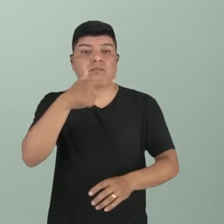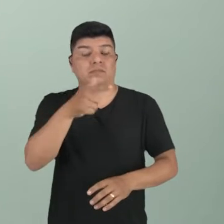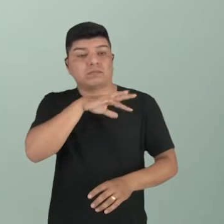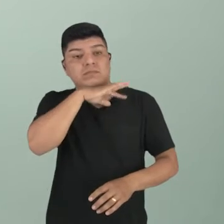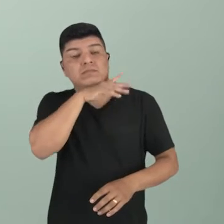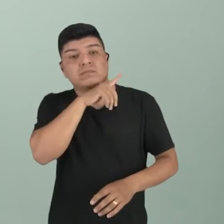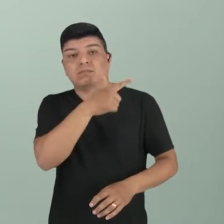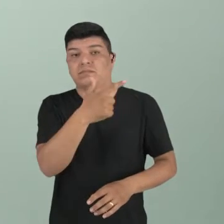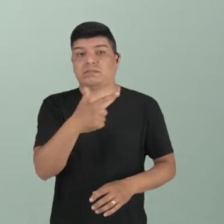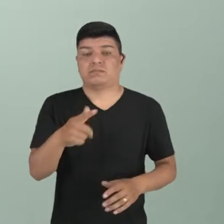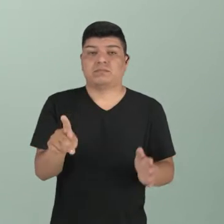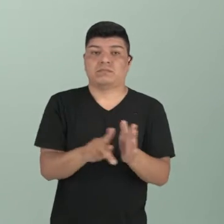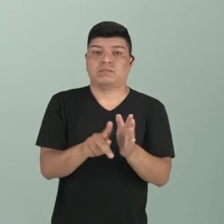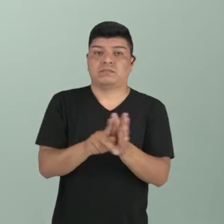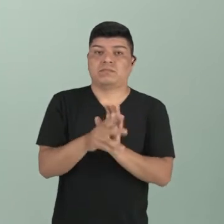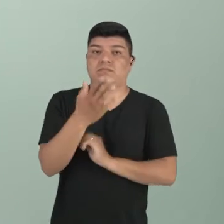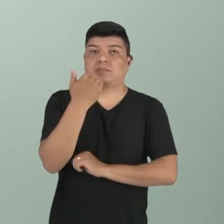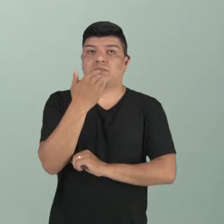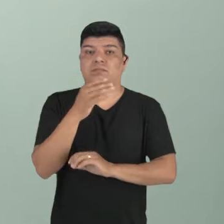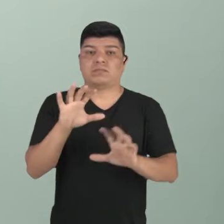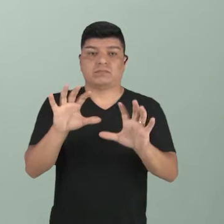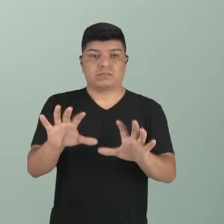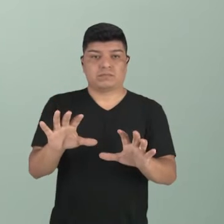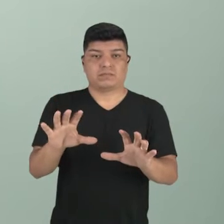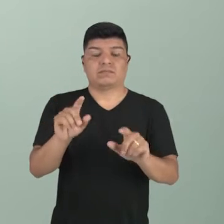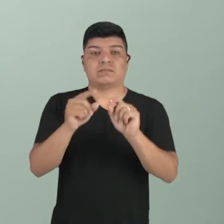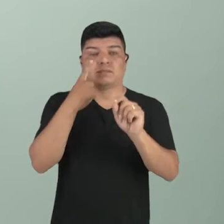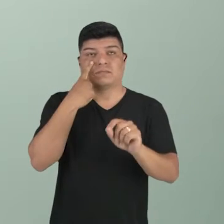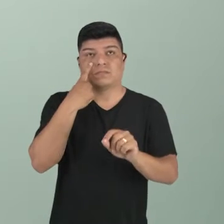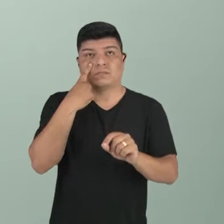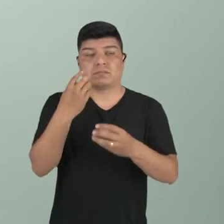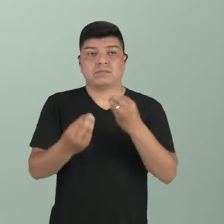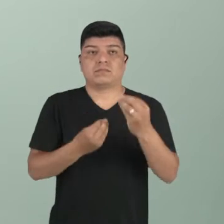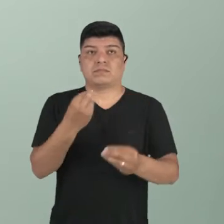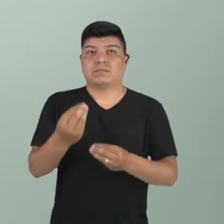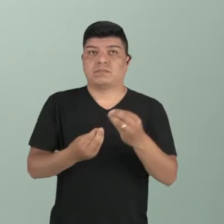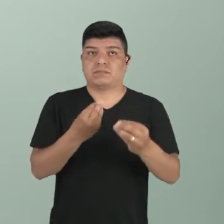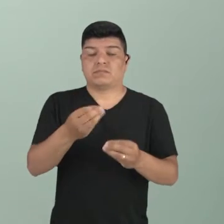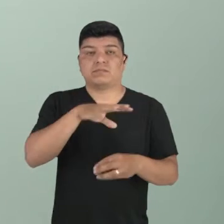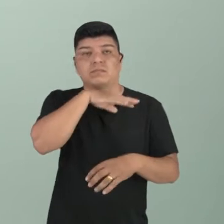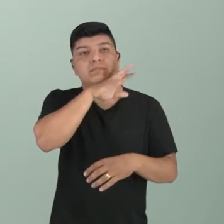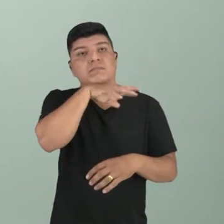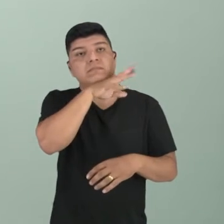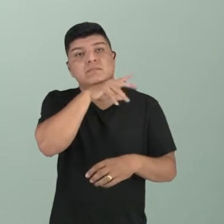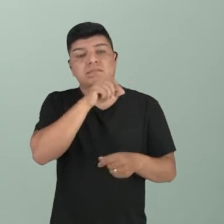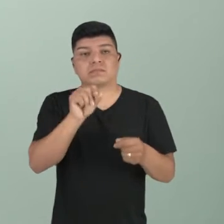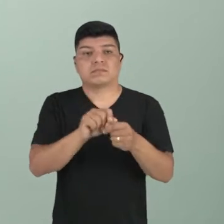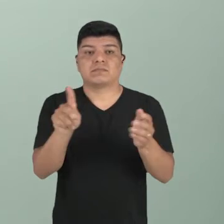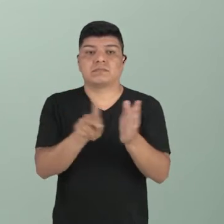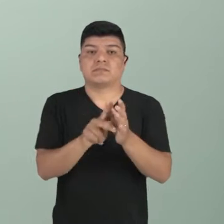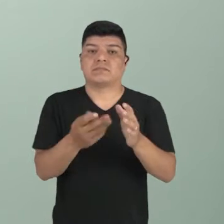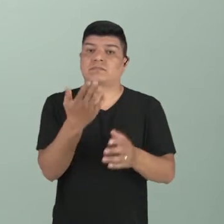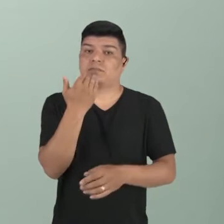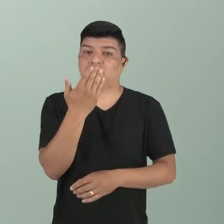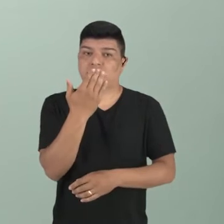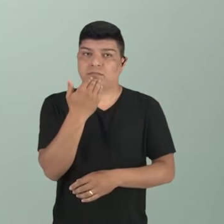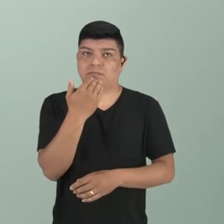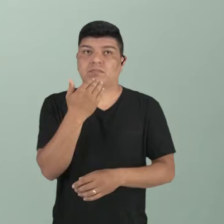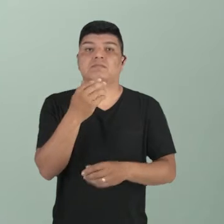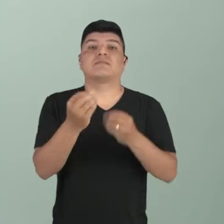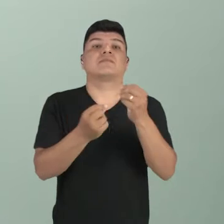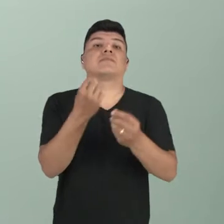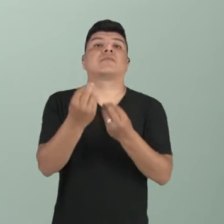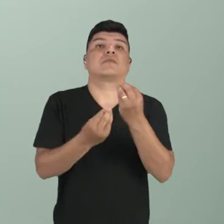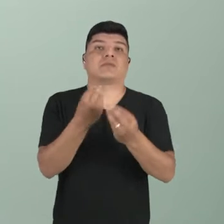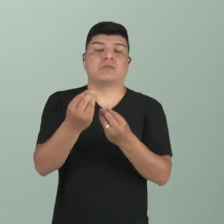capazes de produzir seu próprio alimento nesse caso nós vamos ver como Esses animais que produzem o seu próprio alimento o